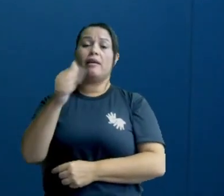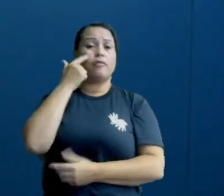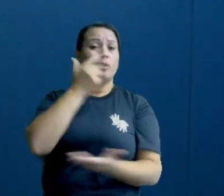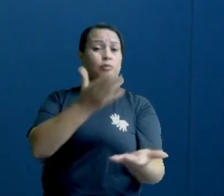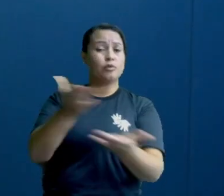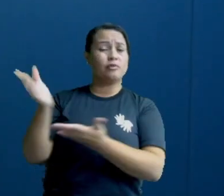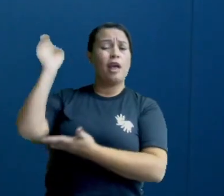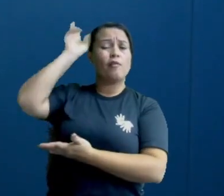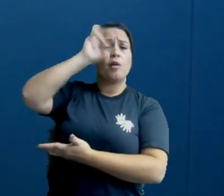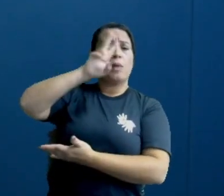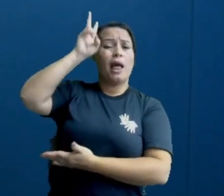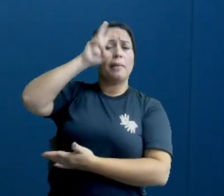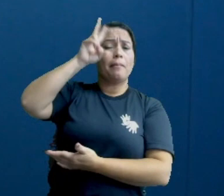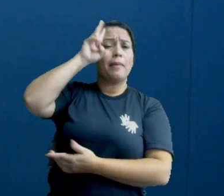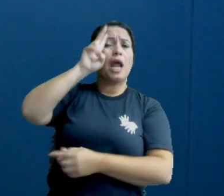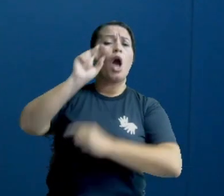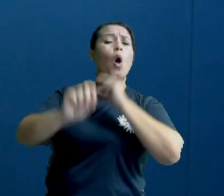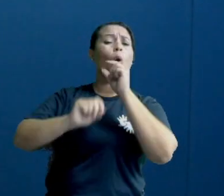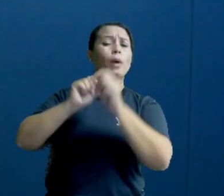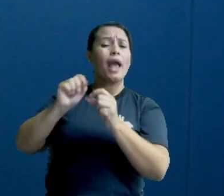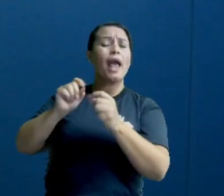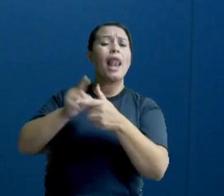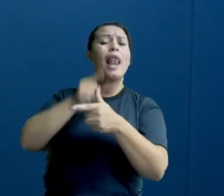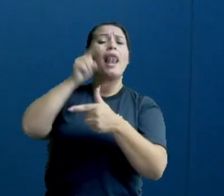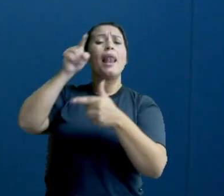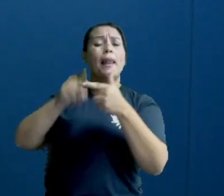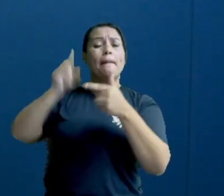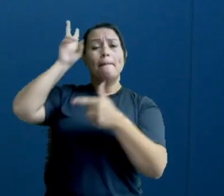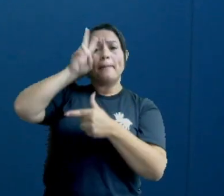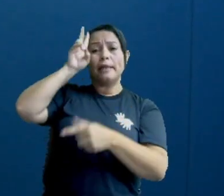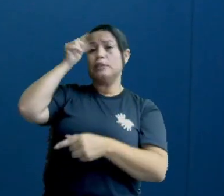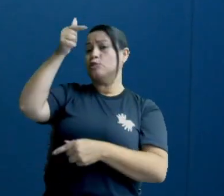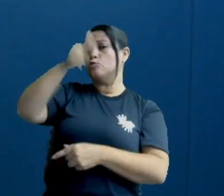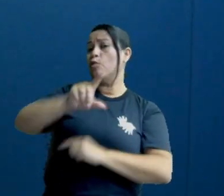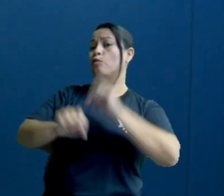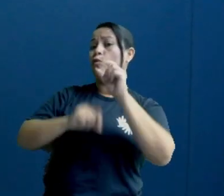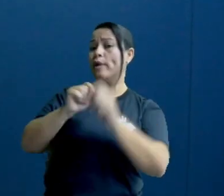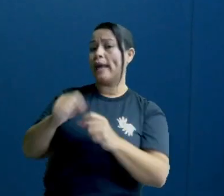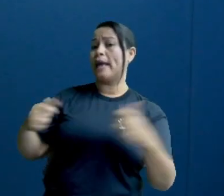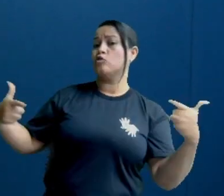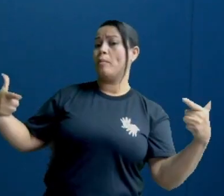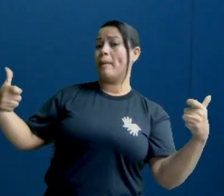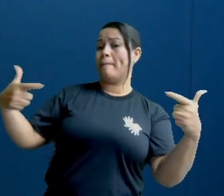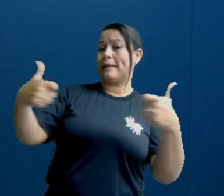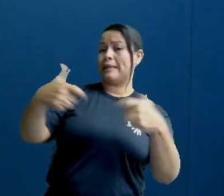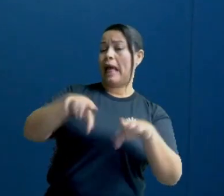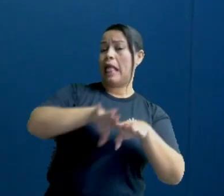Ó, vamos relembrar, fazer uma retomada da Batalha do Monte